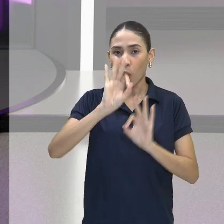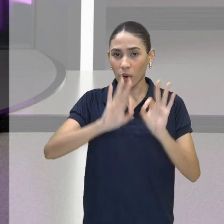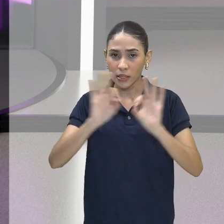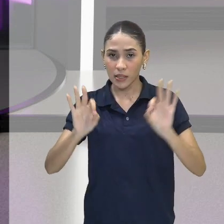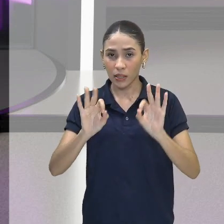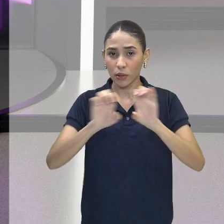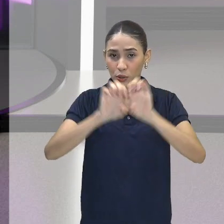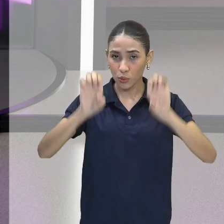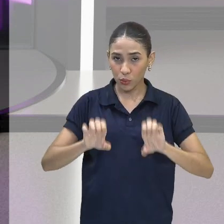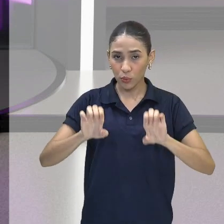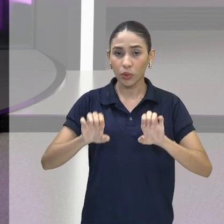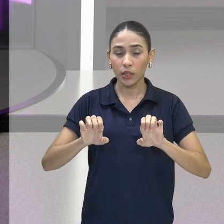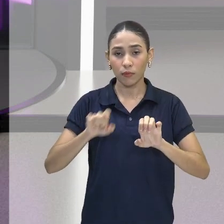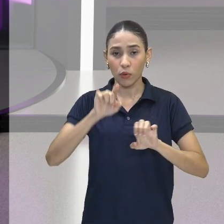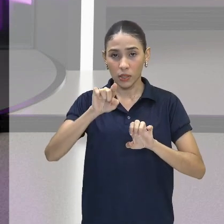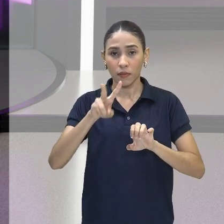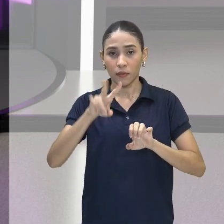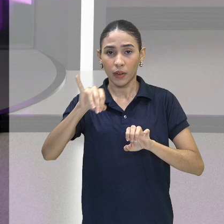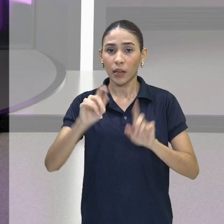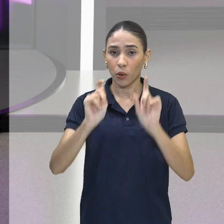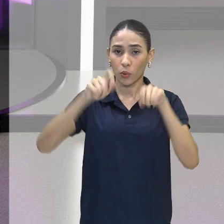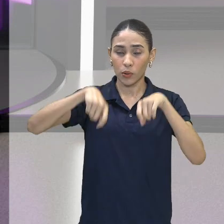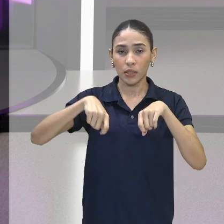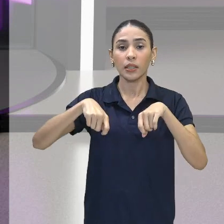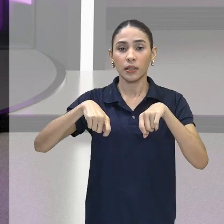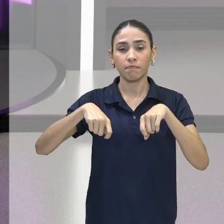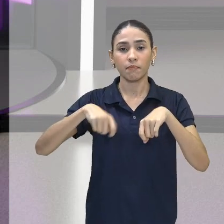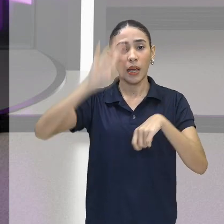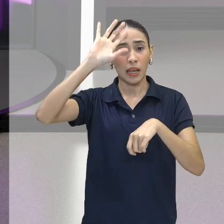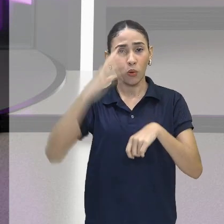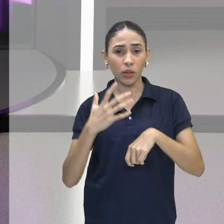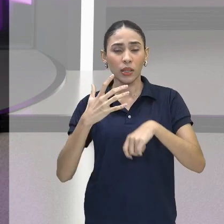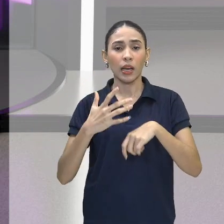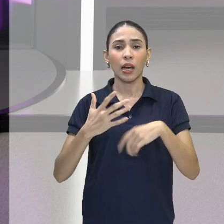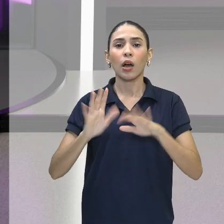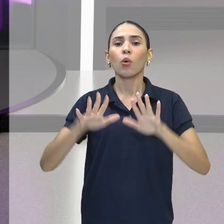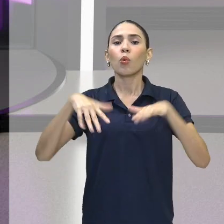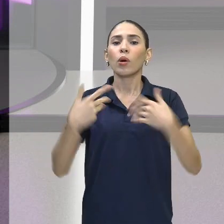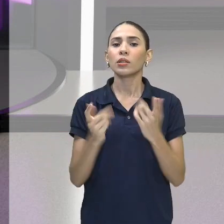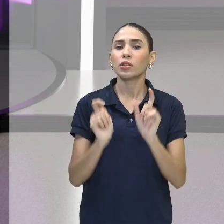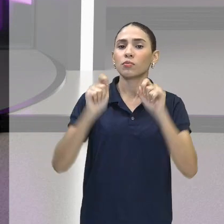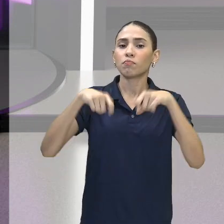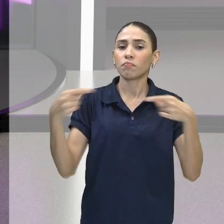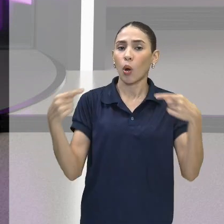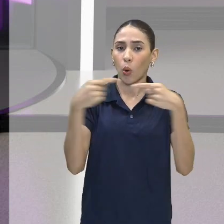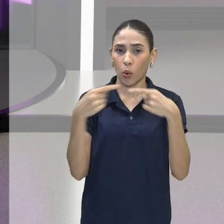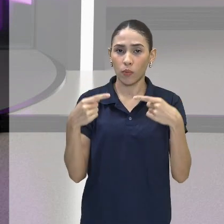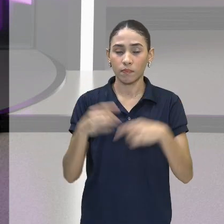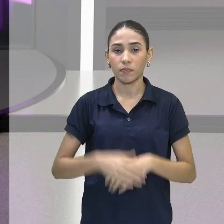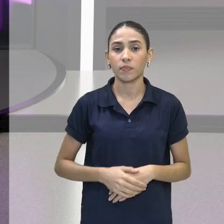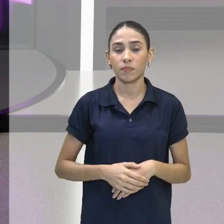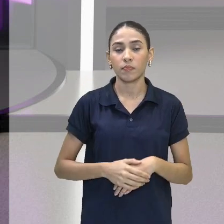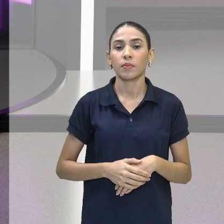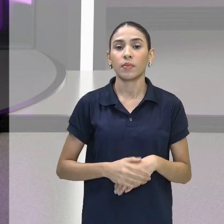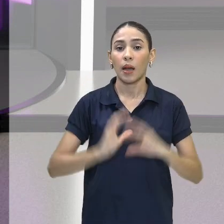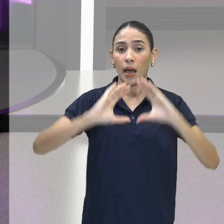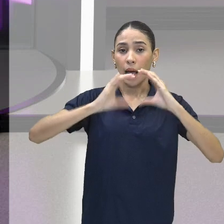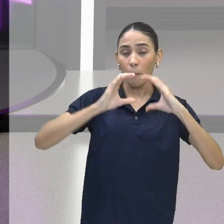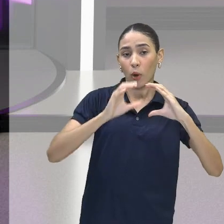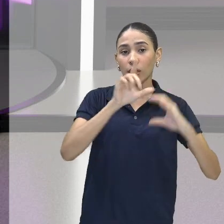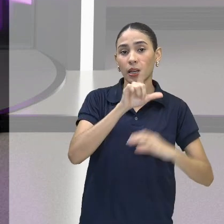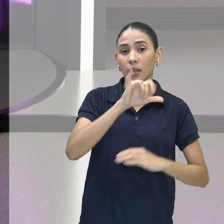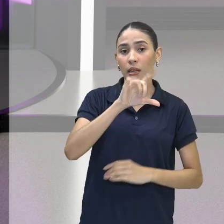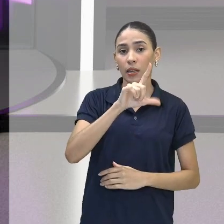conseguir determinar quantas combinações possíveis tem que obedecer esse comando. A bola deve ser